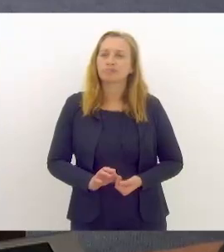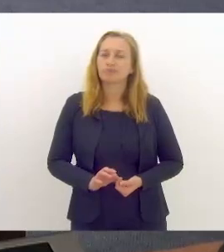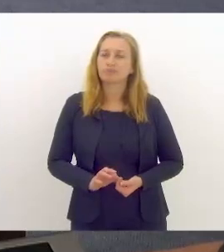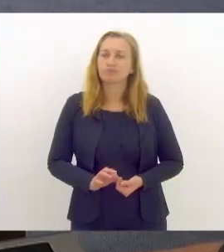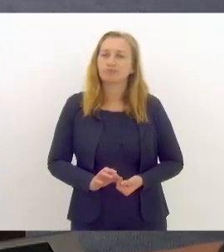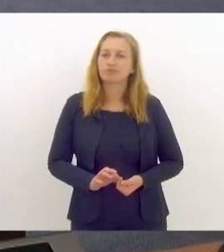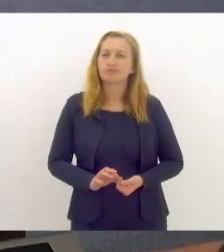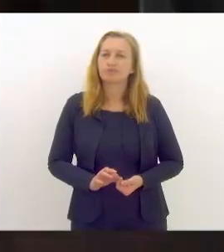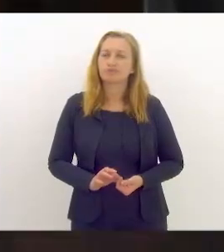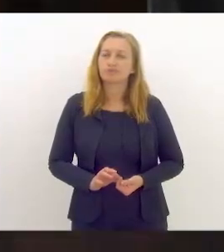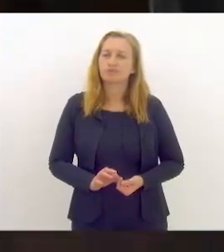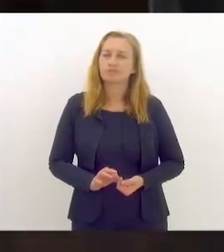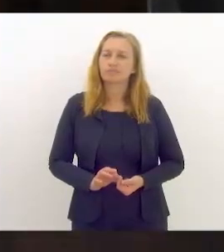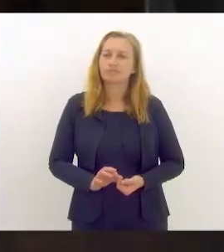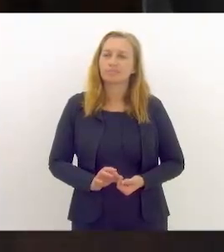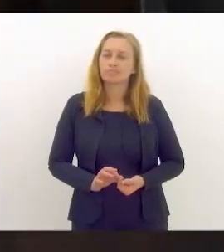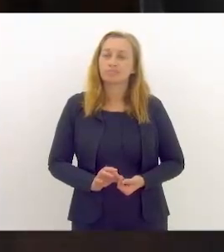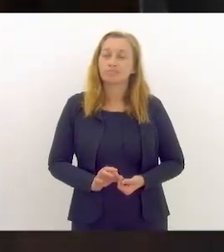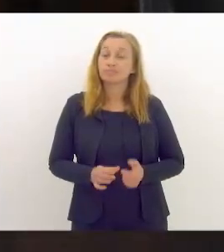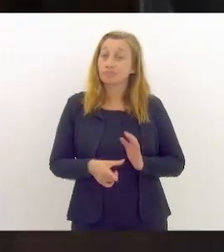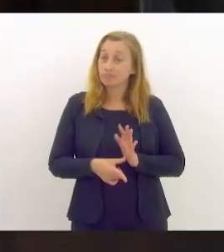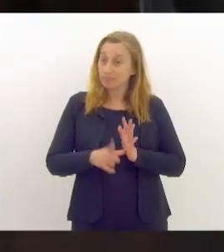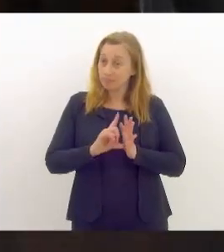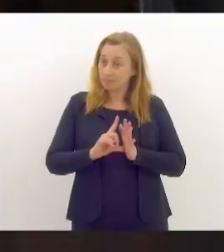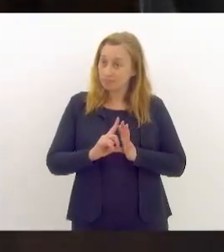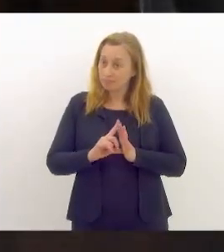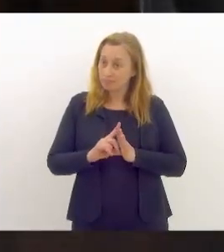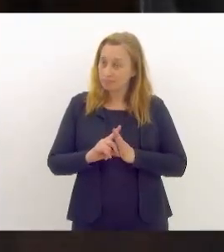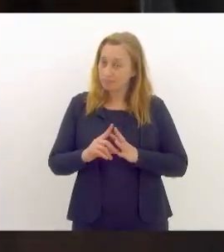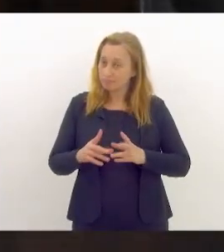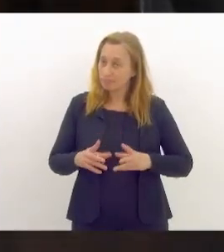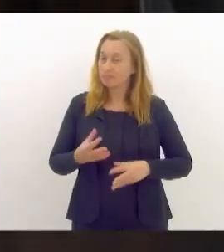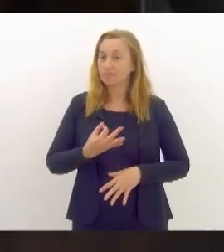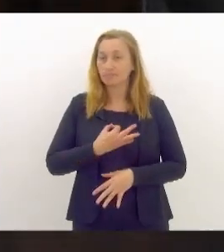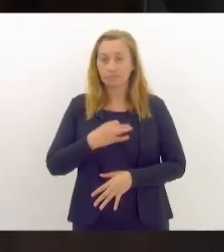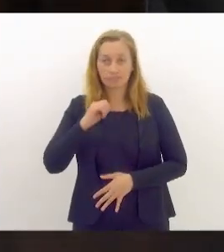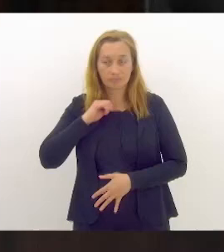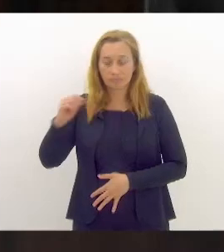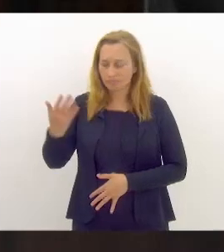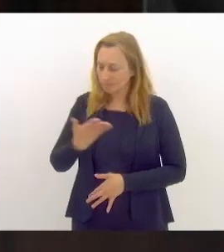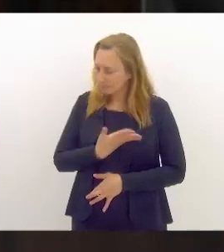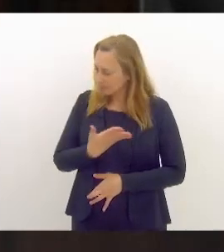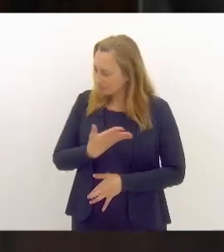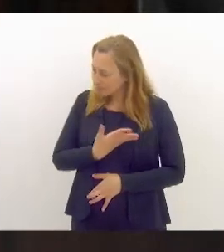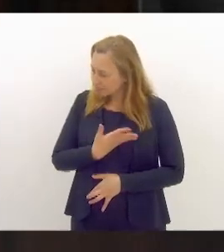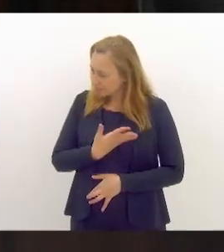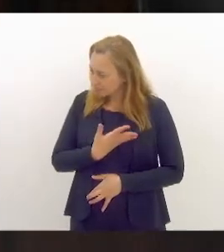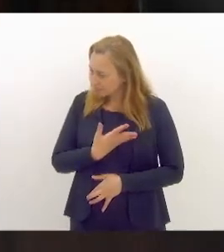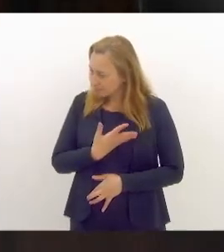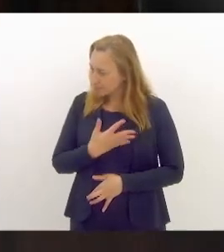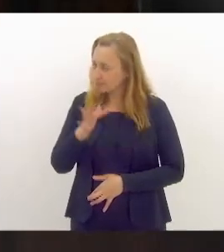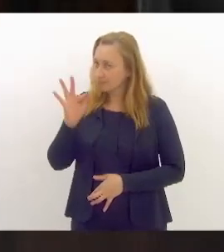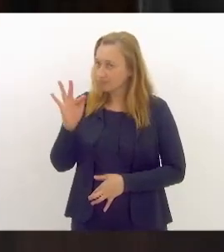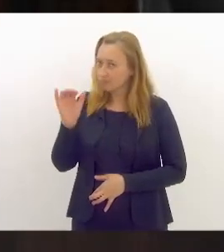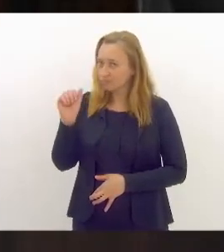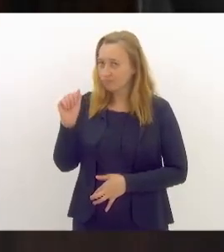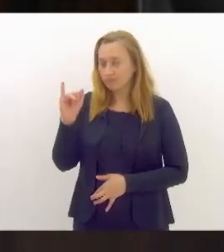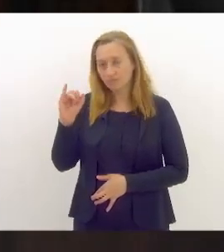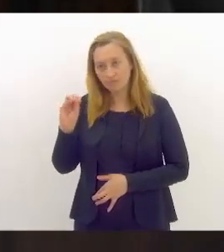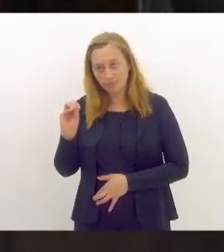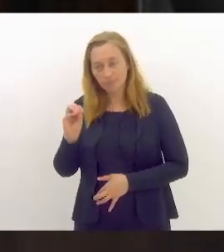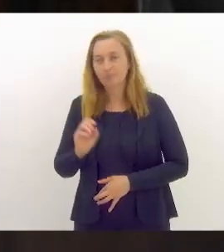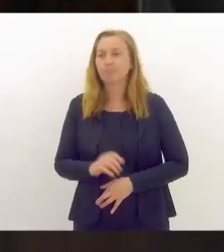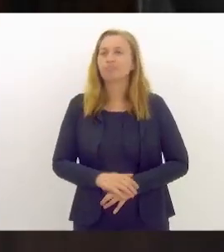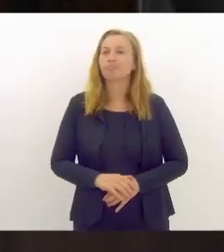antes de realizar a entrega da medalha Tiradentes para o querido senhor Fábio Rossi de